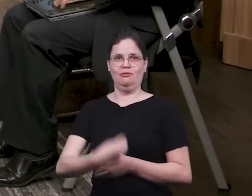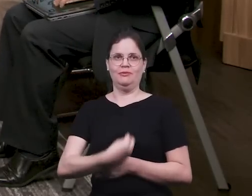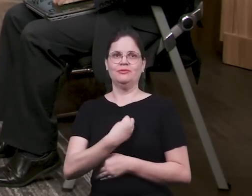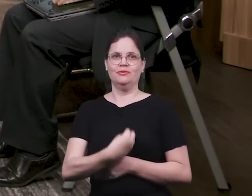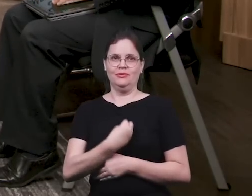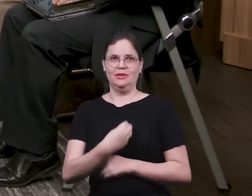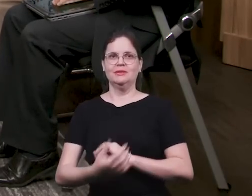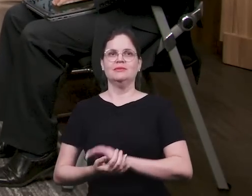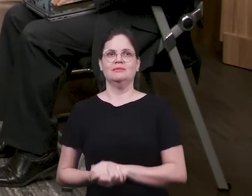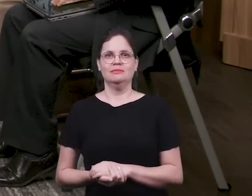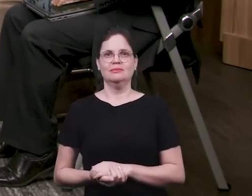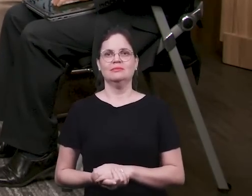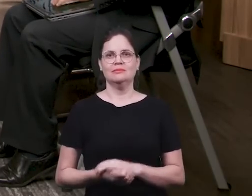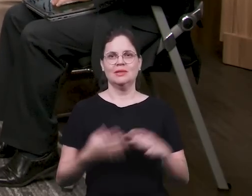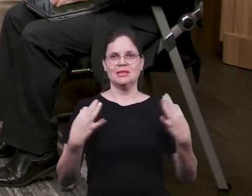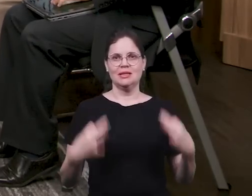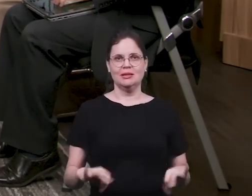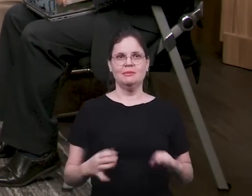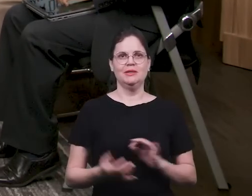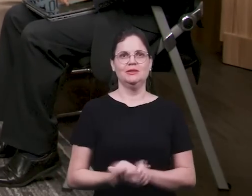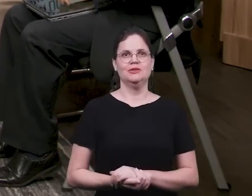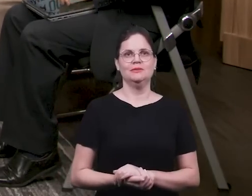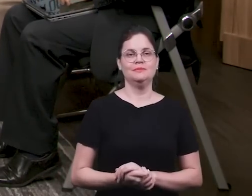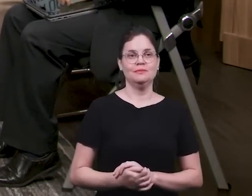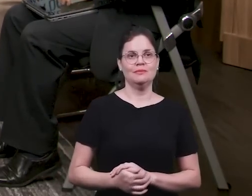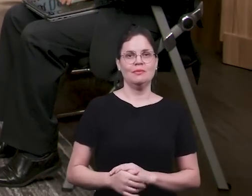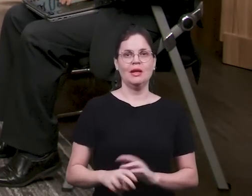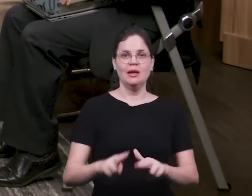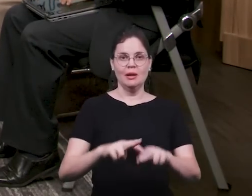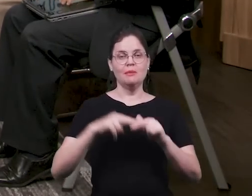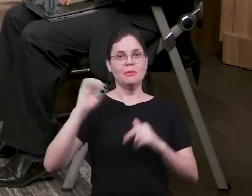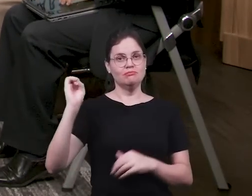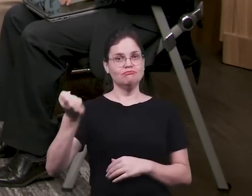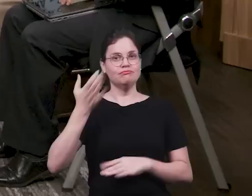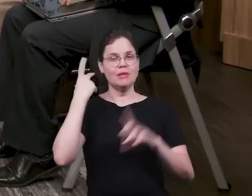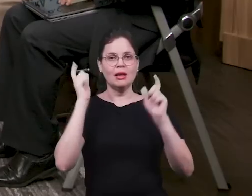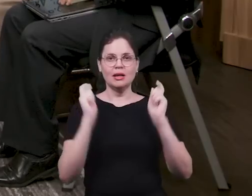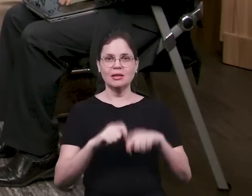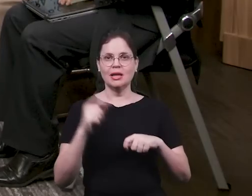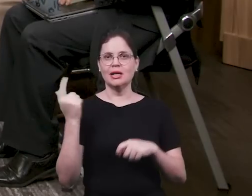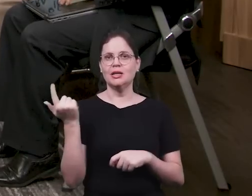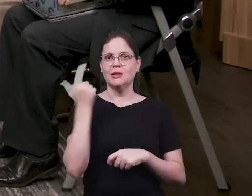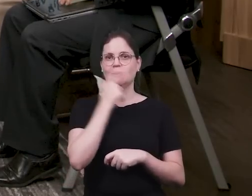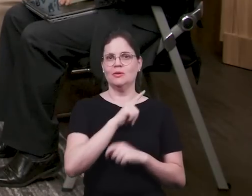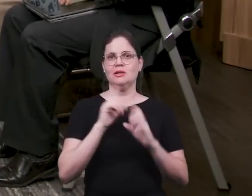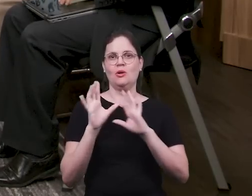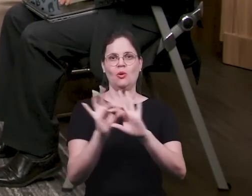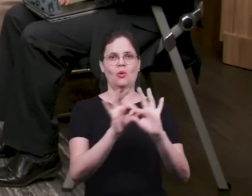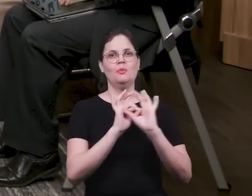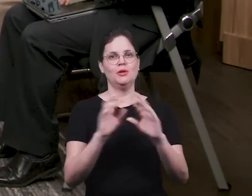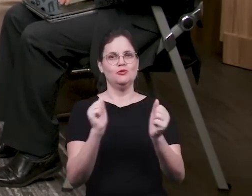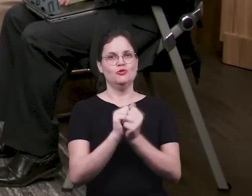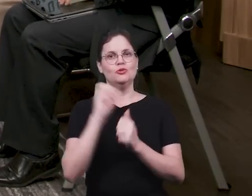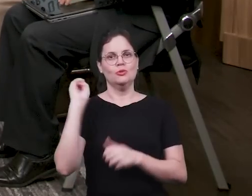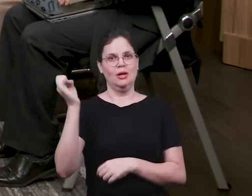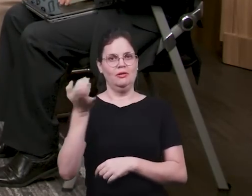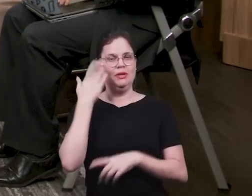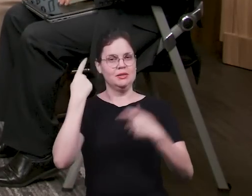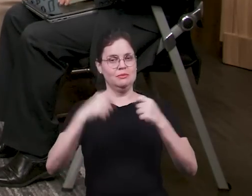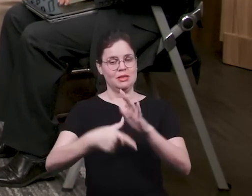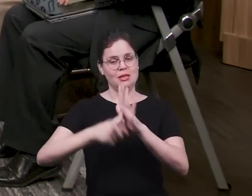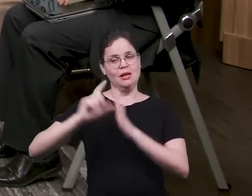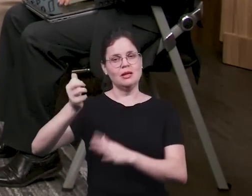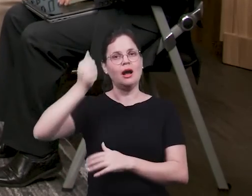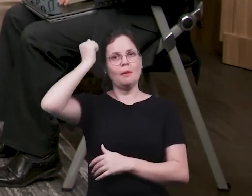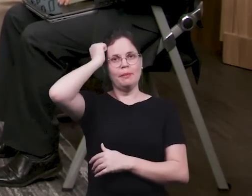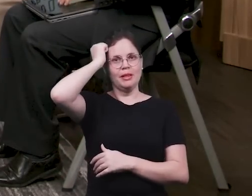também, né? Para uma nova fase, pastor Gidoti, exatamente. Amém. Só através do arrependimento é que o homem volta a viver a experiência de revelação.